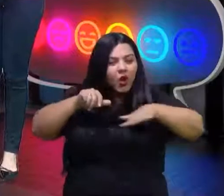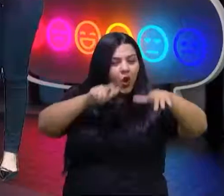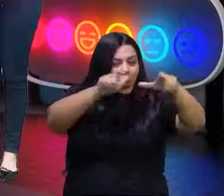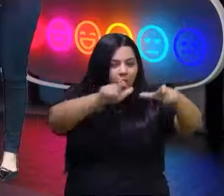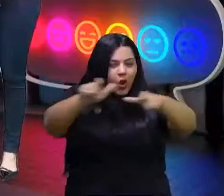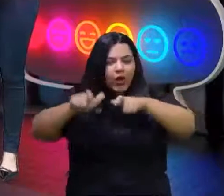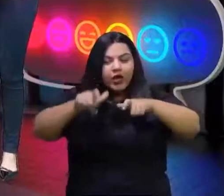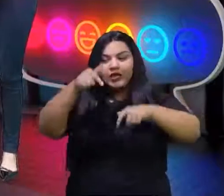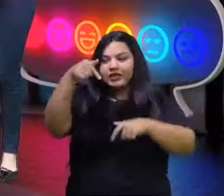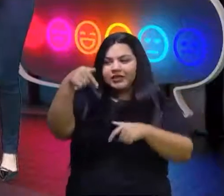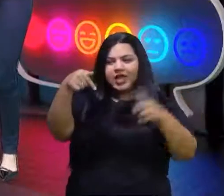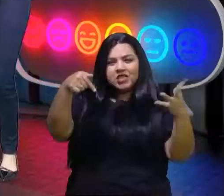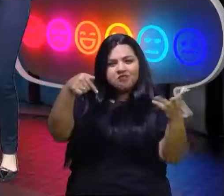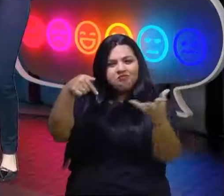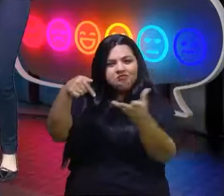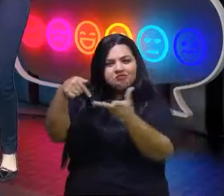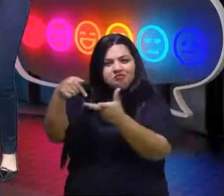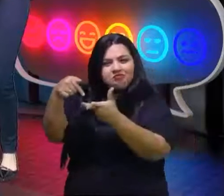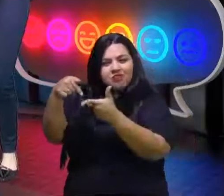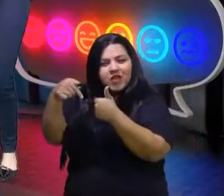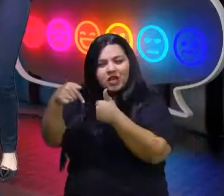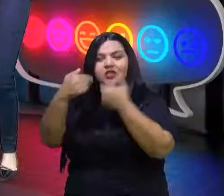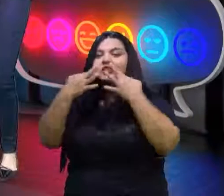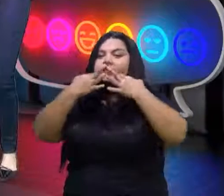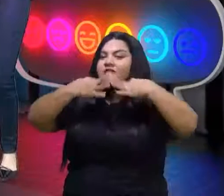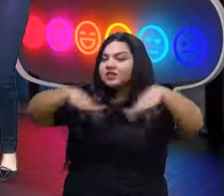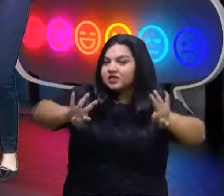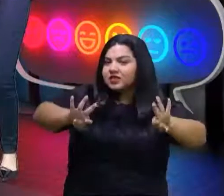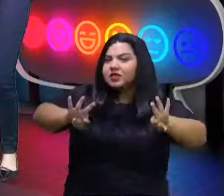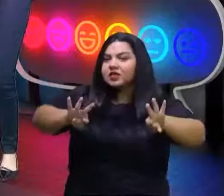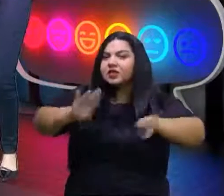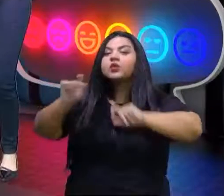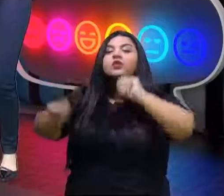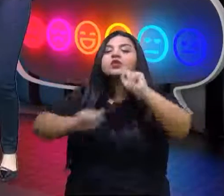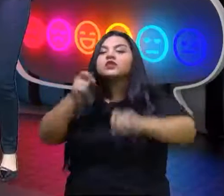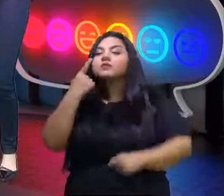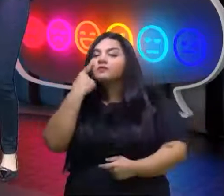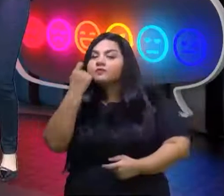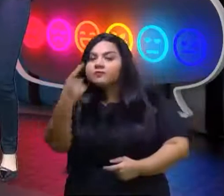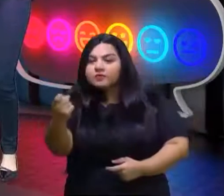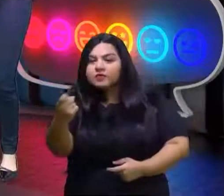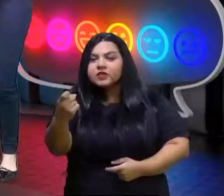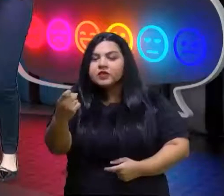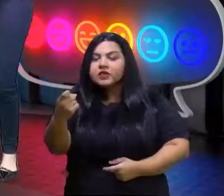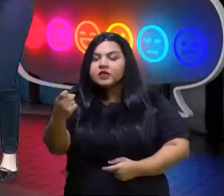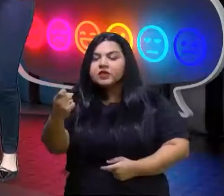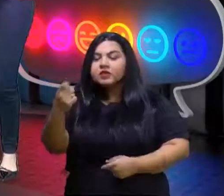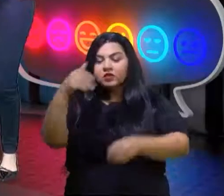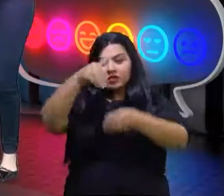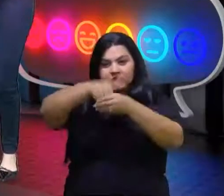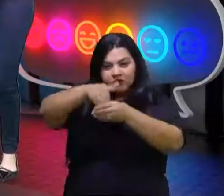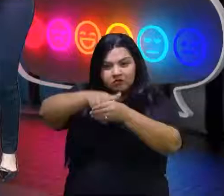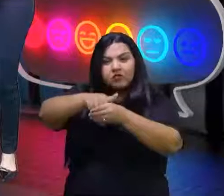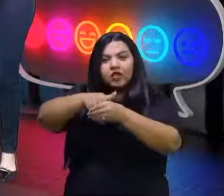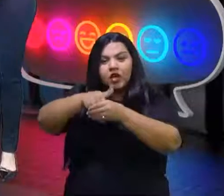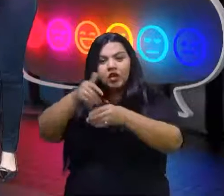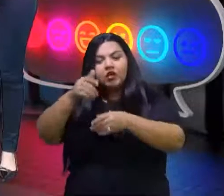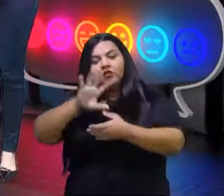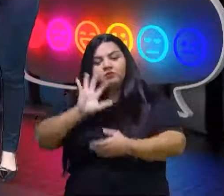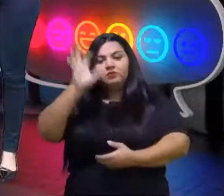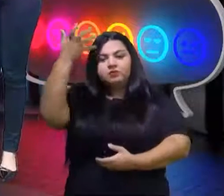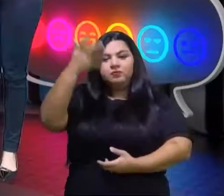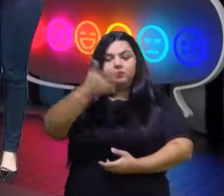as 7 maravilhas, né, das paisagens naturais. E olha só que interessante, essa votação ela aconteceu